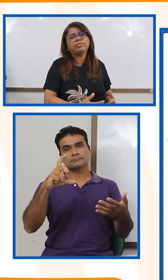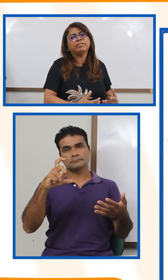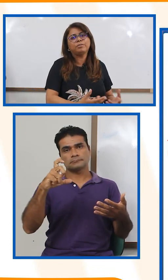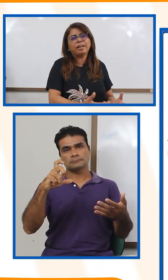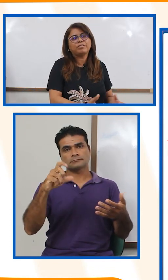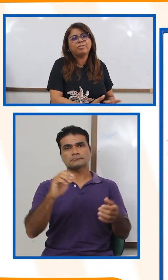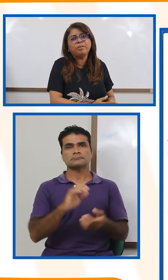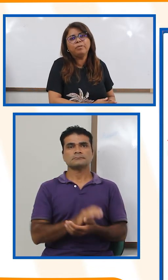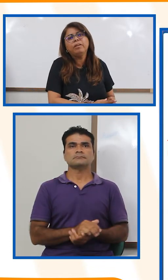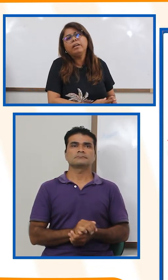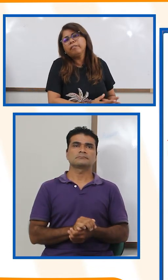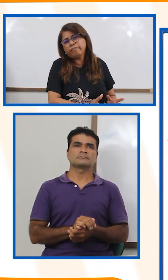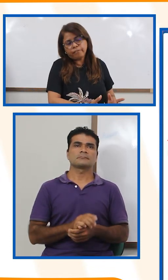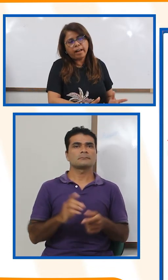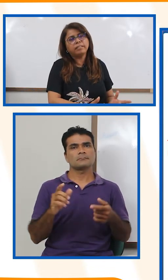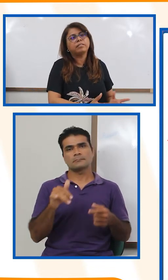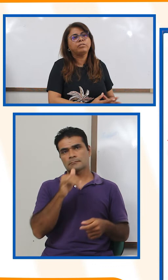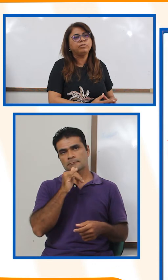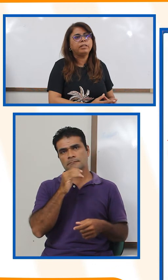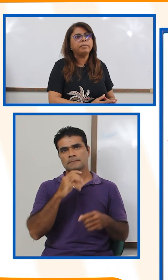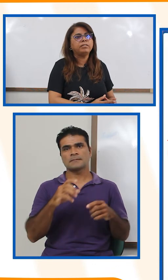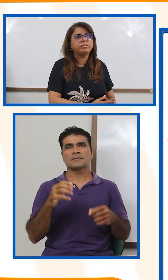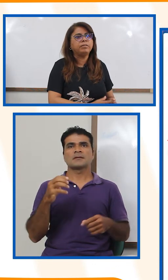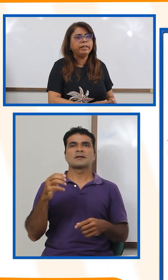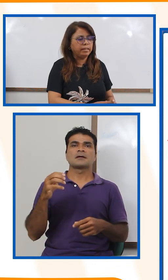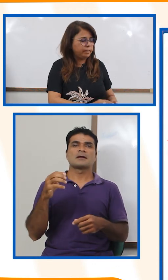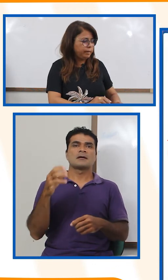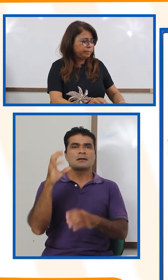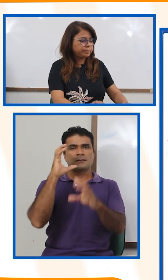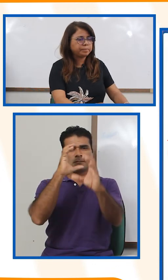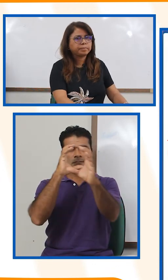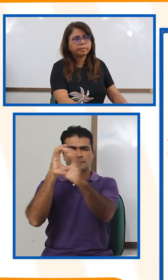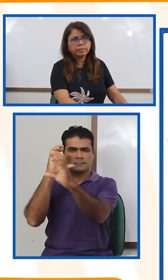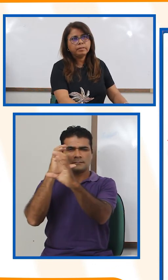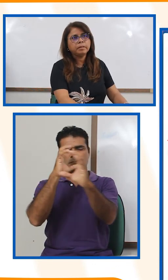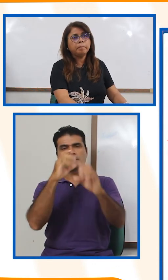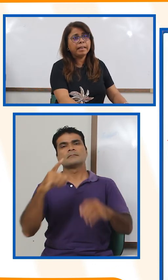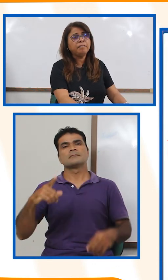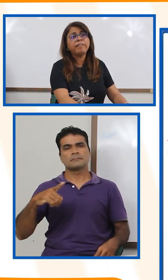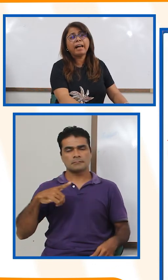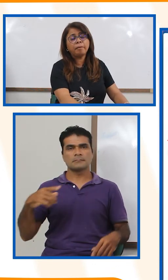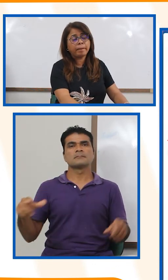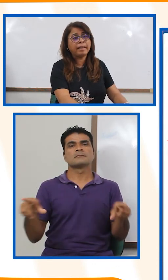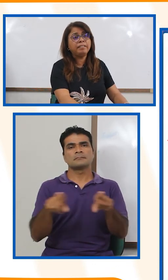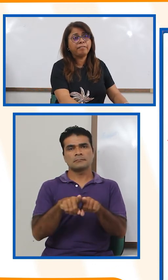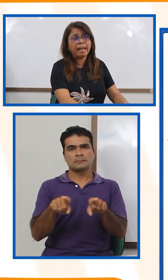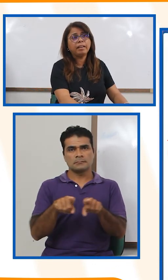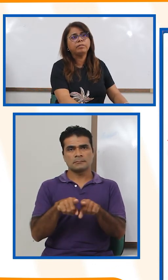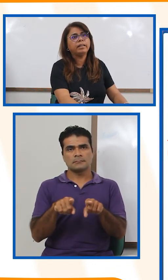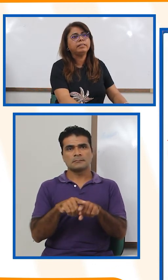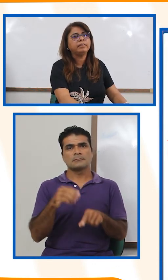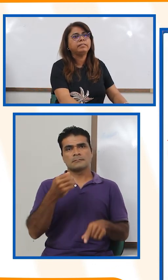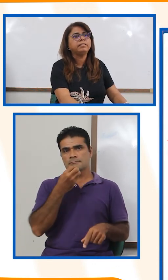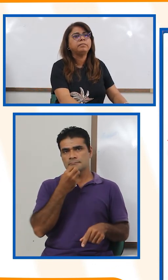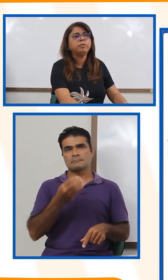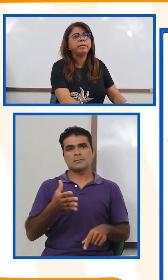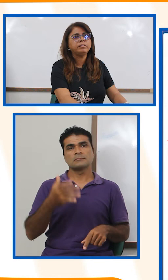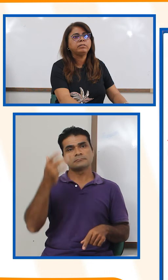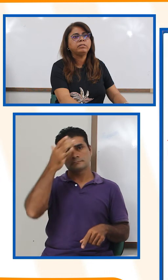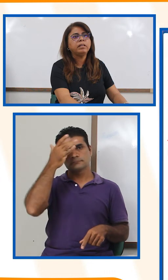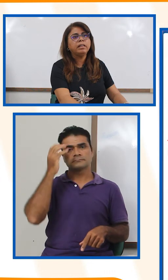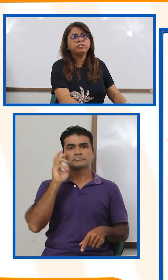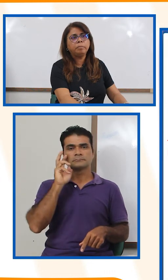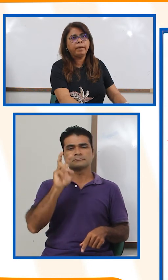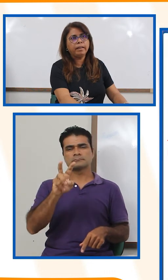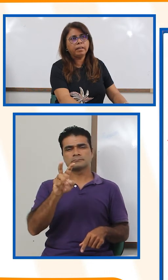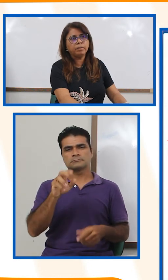as ações que o cachorro faz juntamente com ele, né, para livrá-lo, né, desses